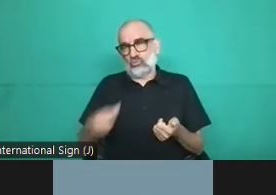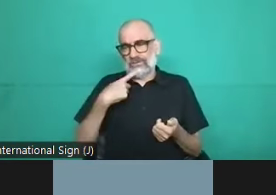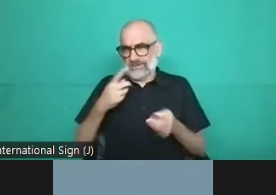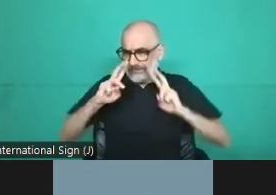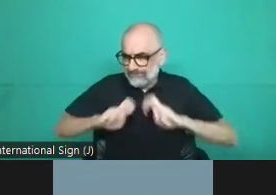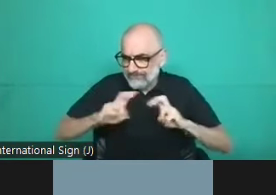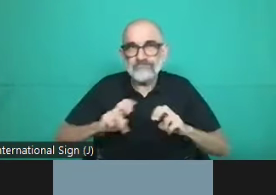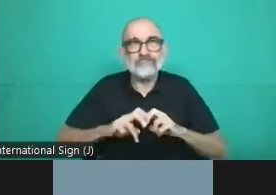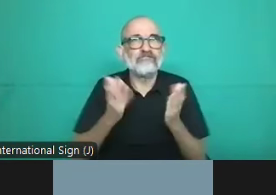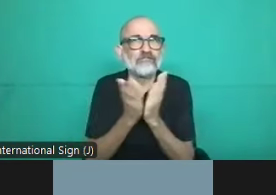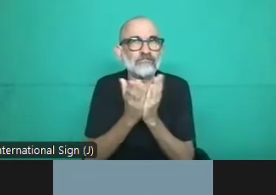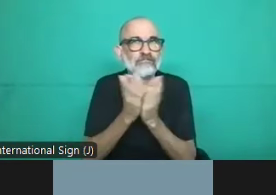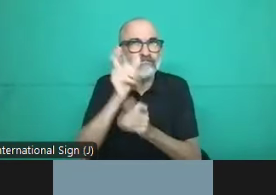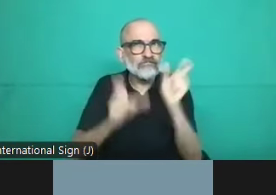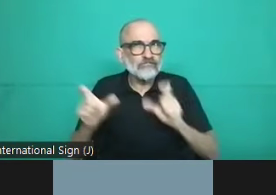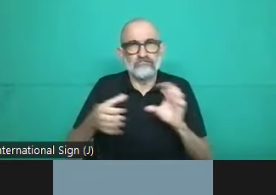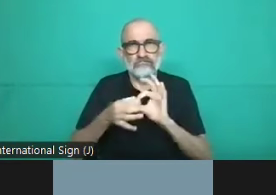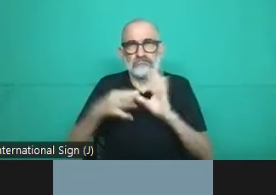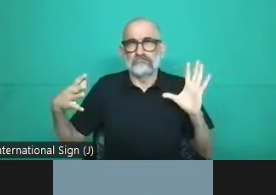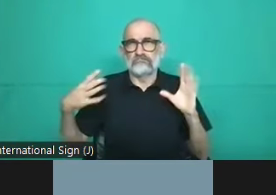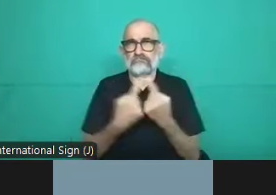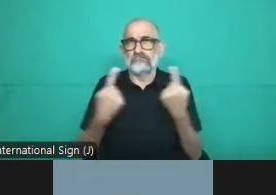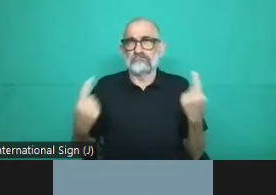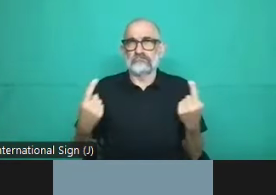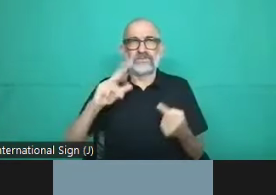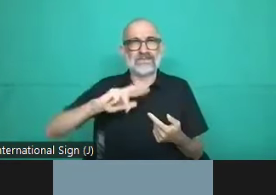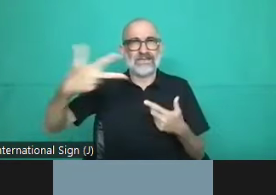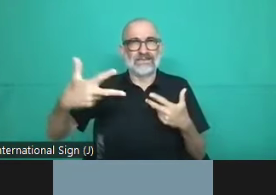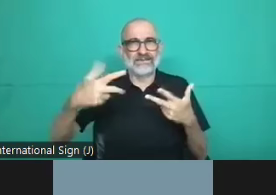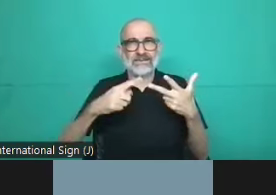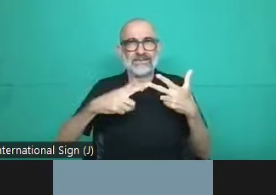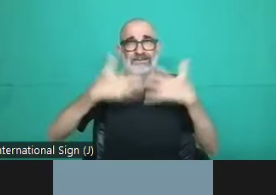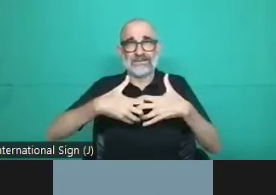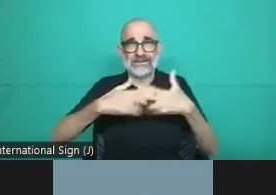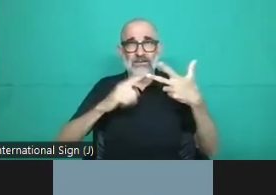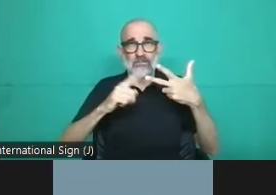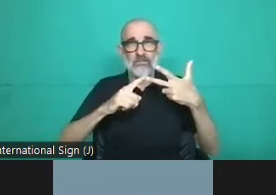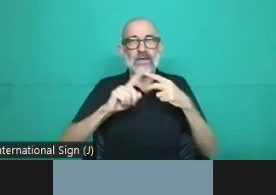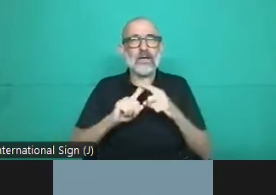cognitiva, que permite inibir o automatismo do pensamento.